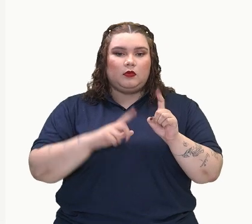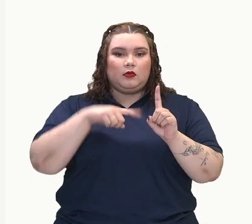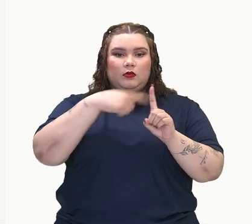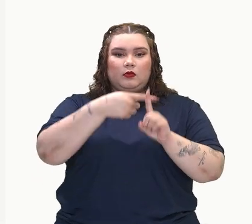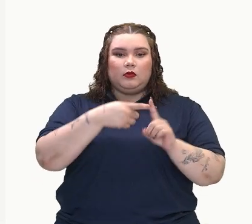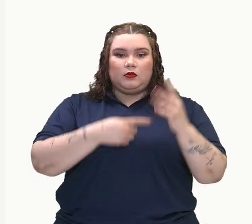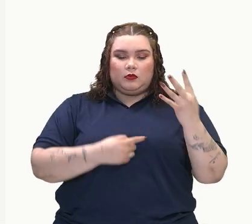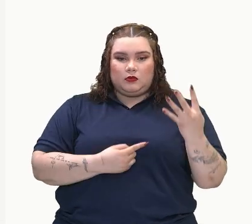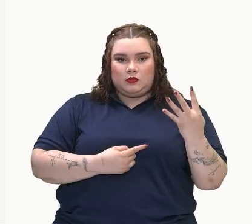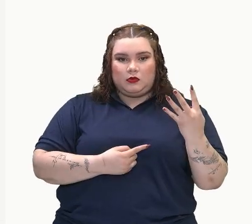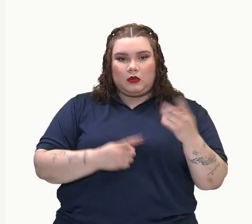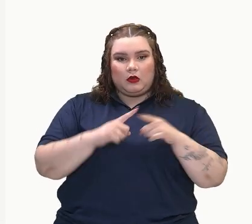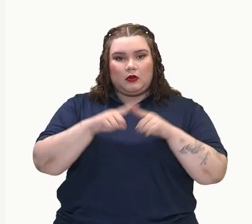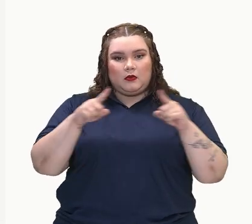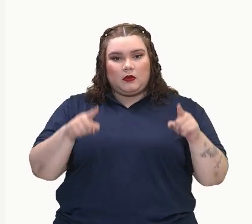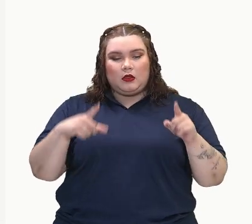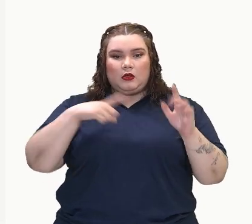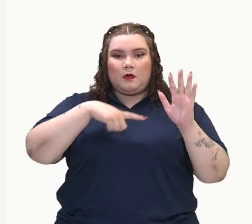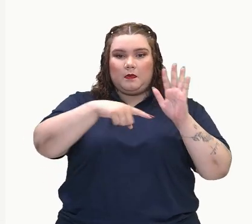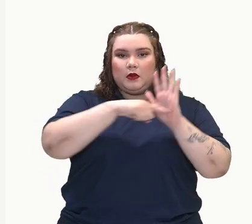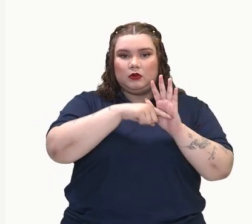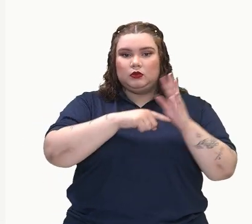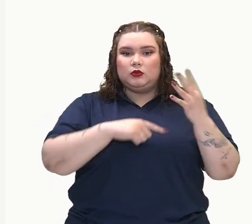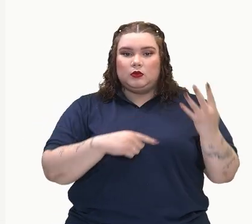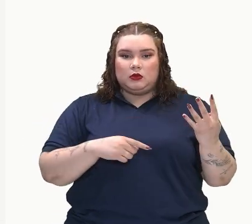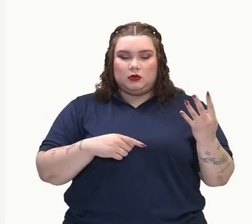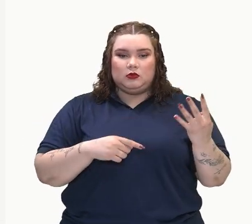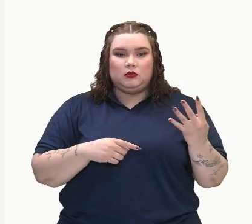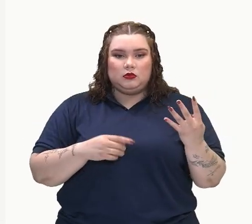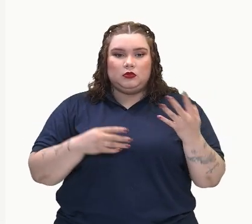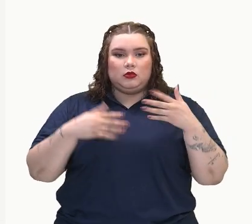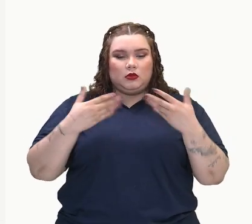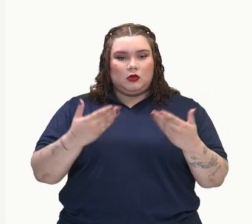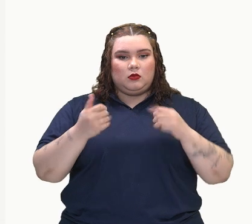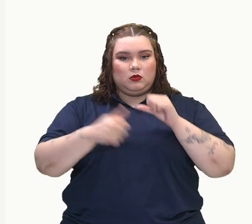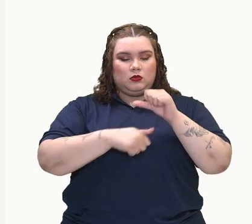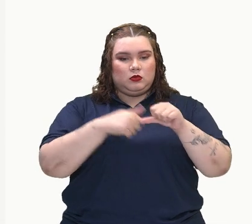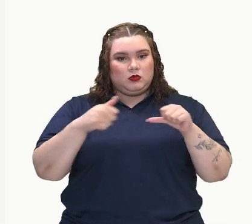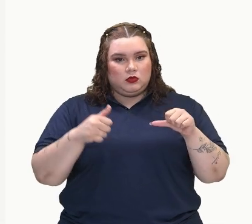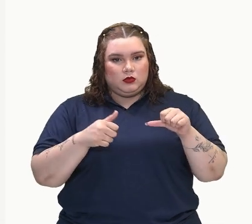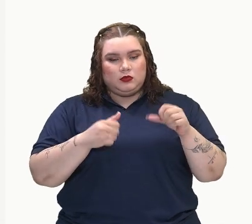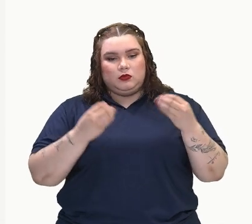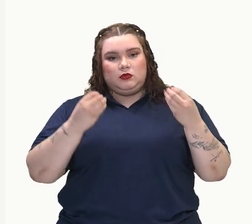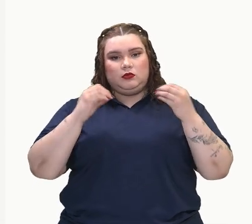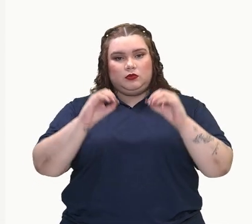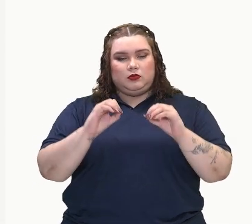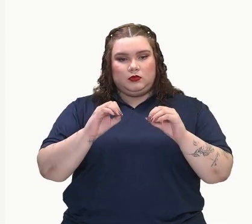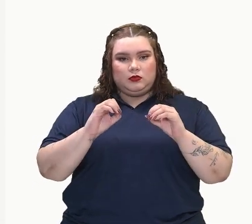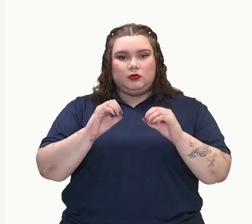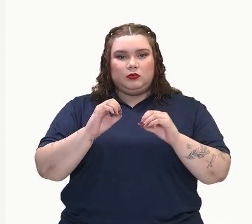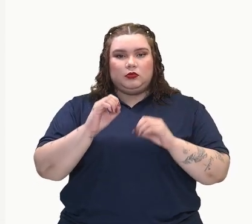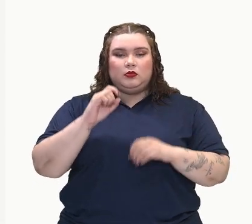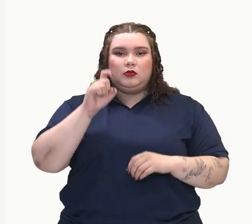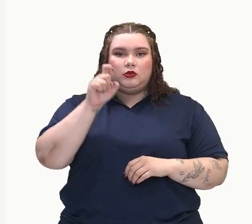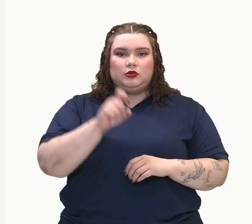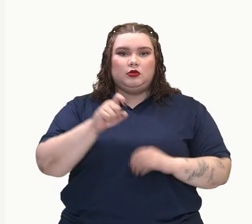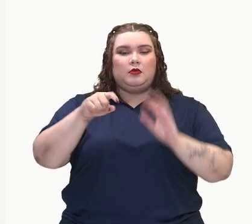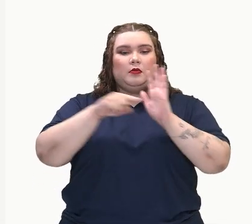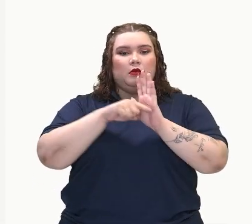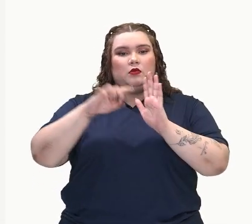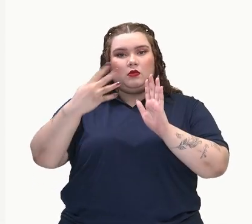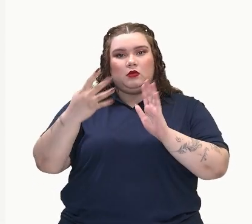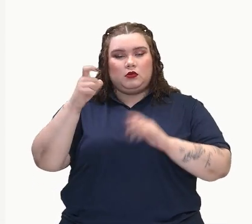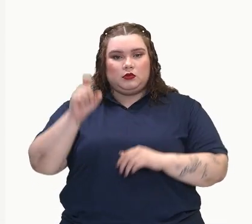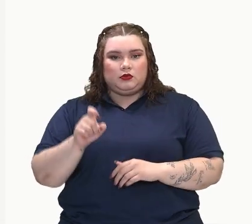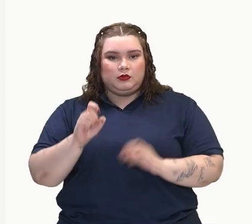4. Só que eu tenho menos 4 aqui, ó. Se nós cancelamos aqui, voltamos a ter o x menos 4x. Beleza.